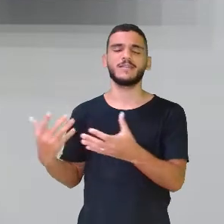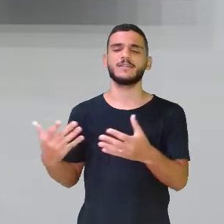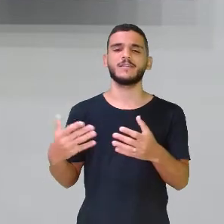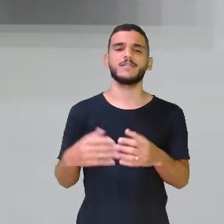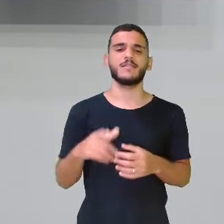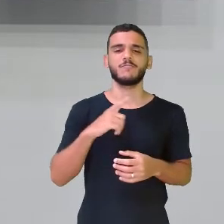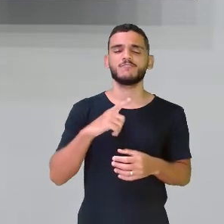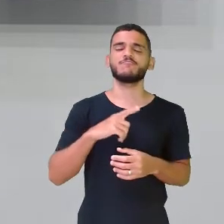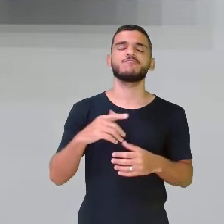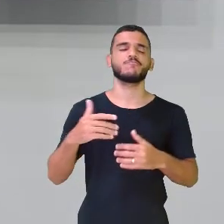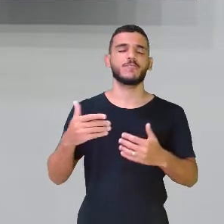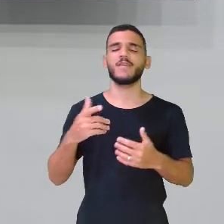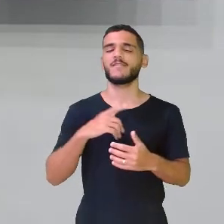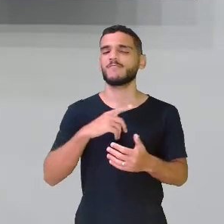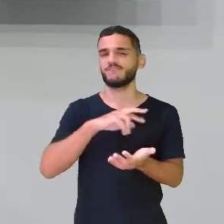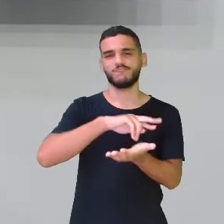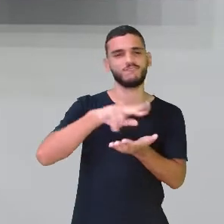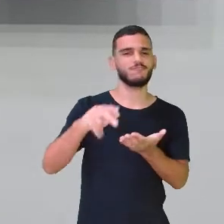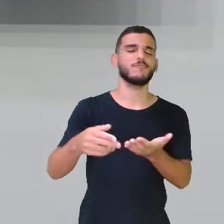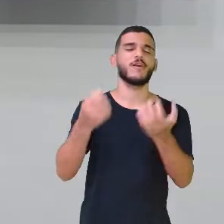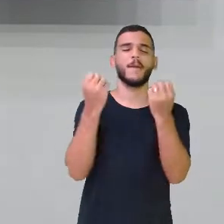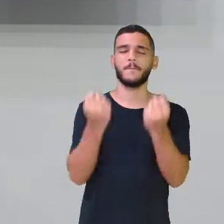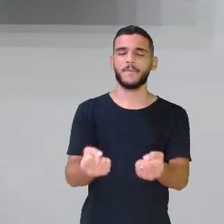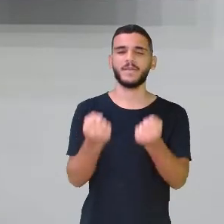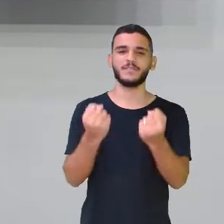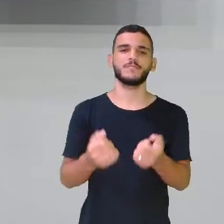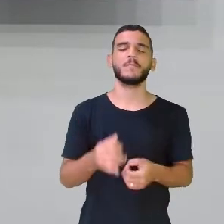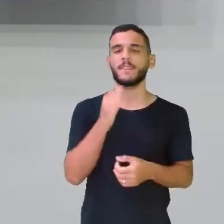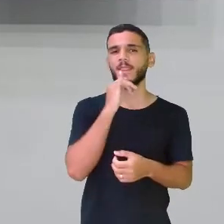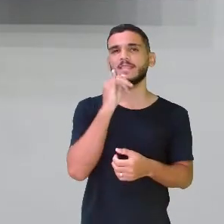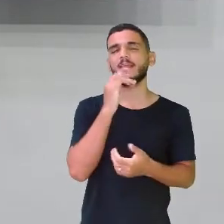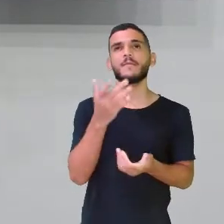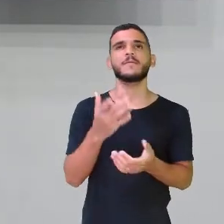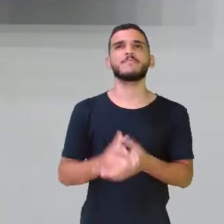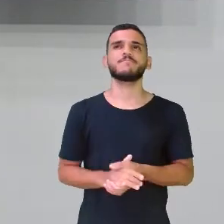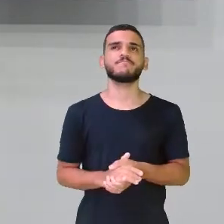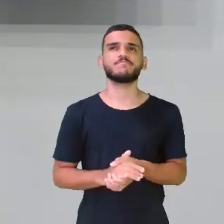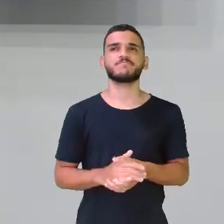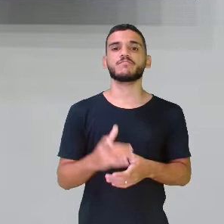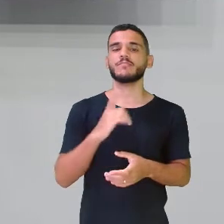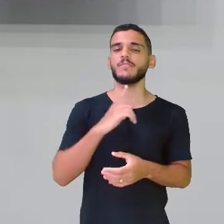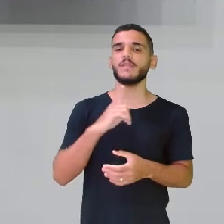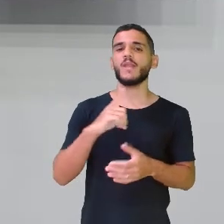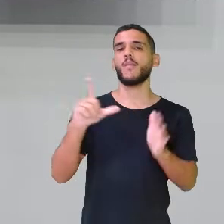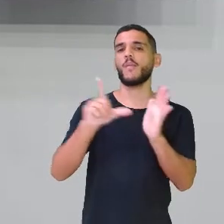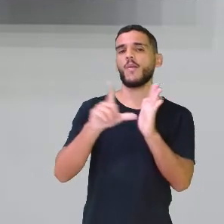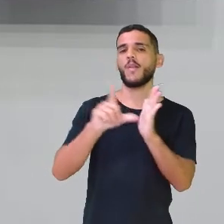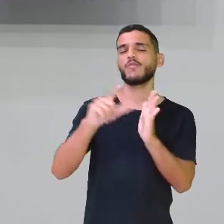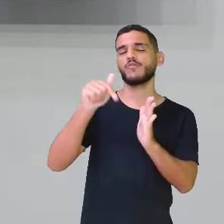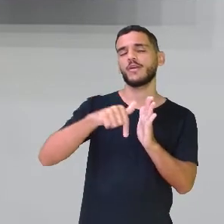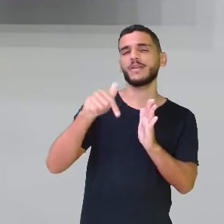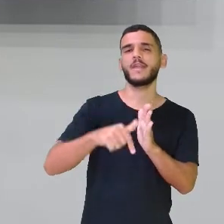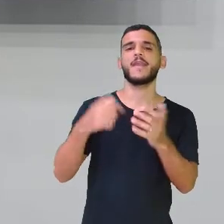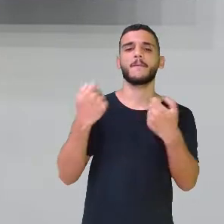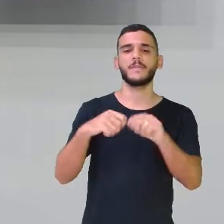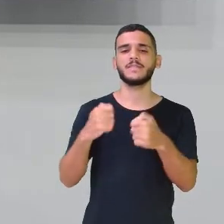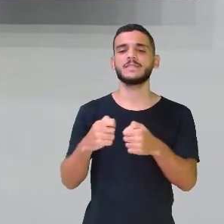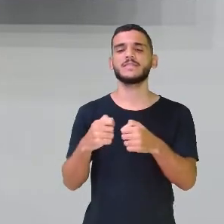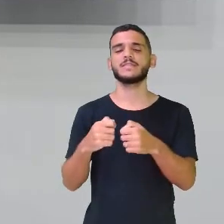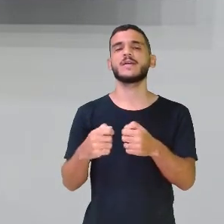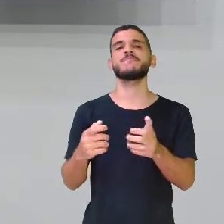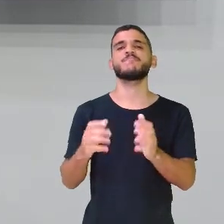de eletrodoméstico que uma loja daqui, uma distribuidora daqui de Recife precisa levar a São